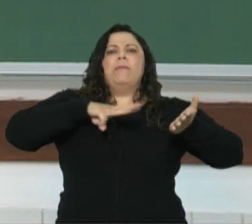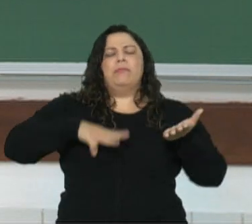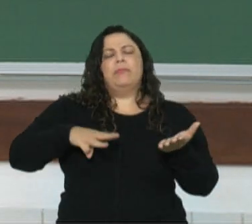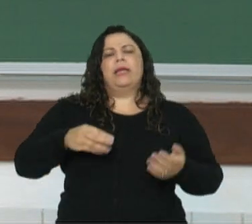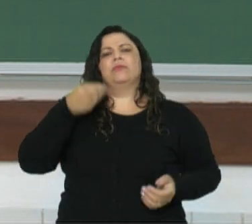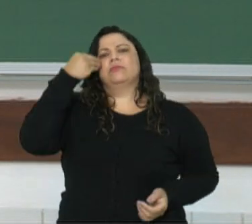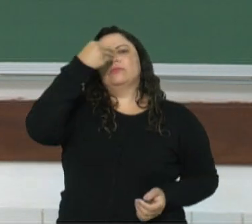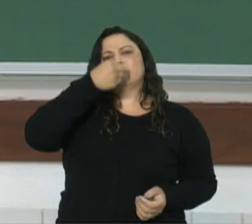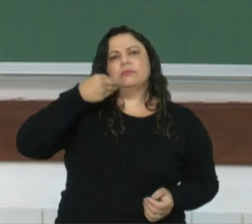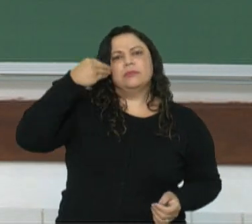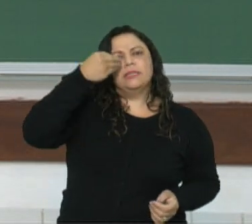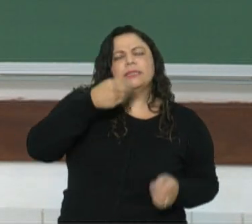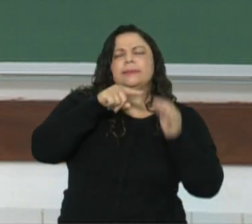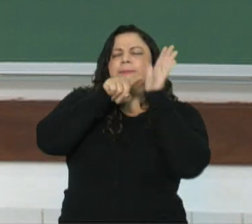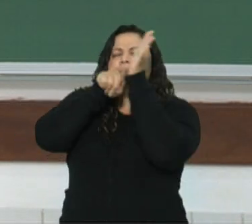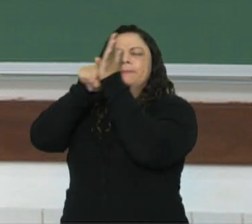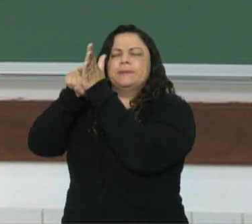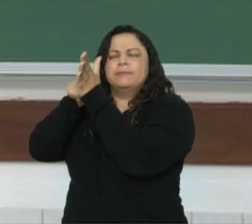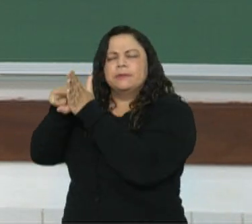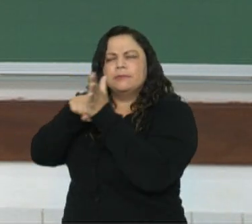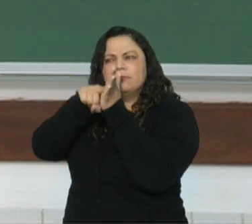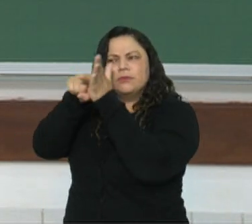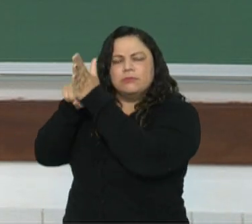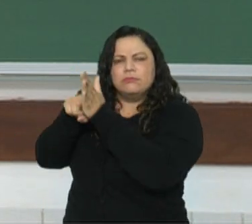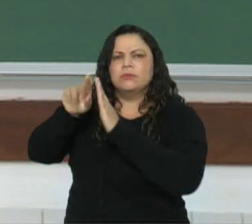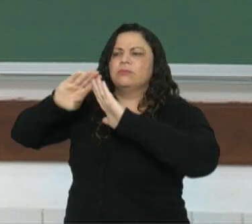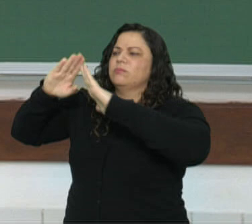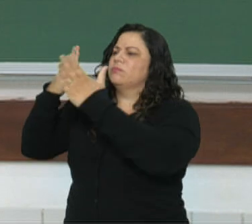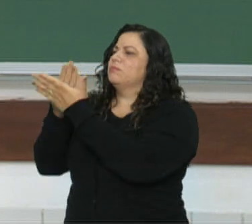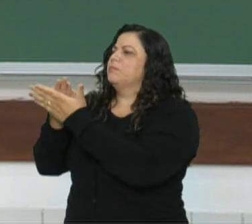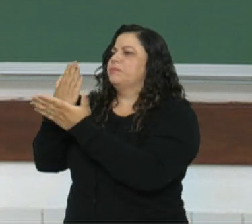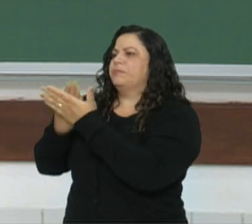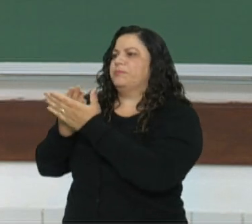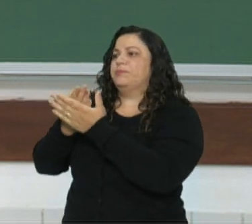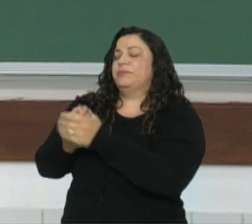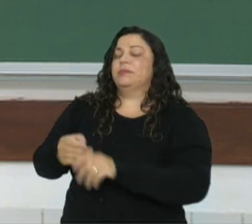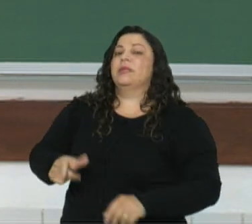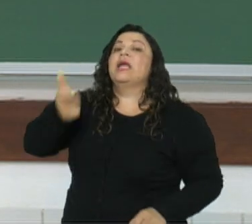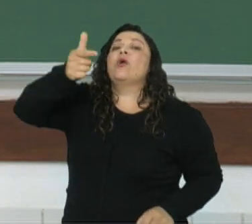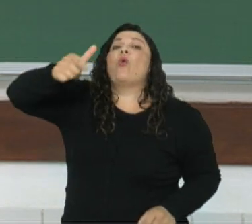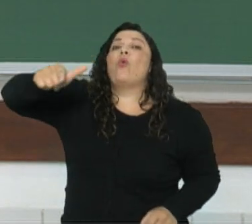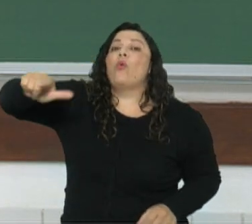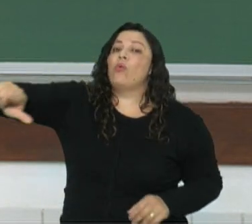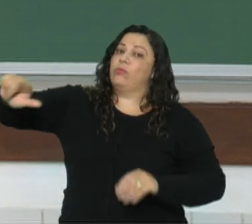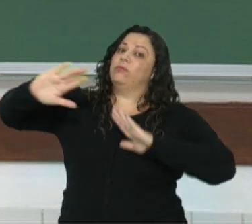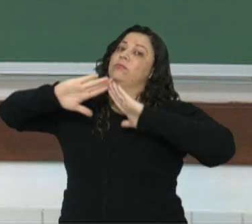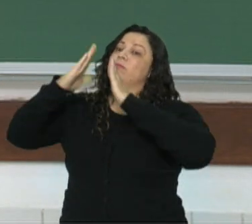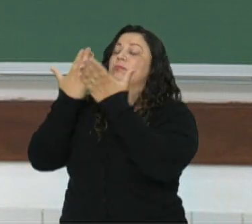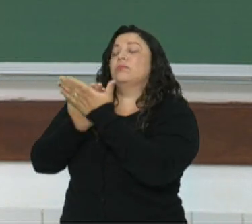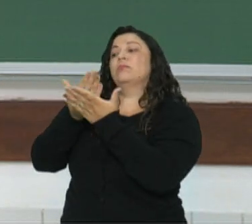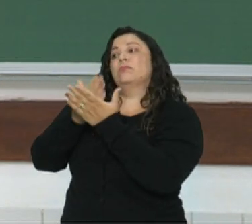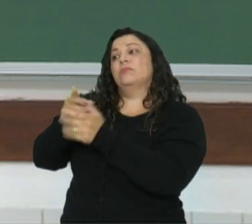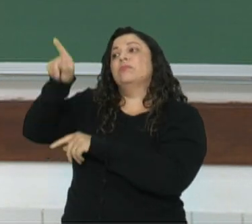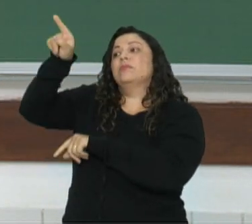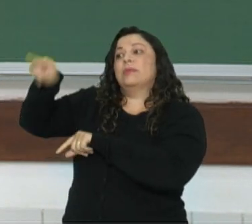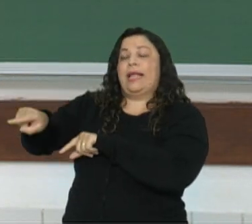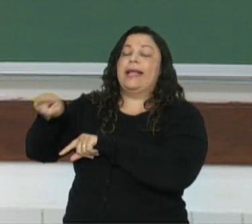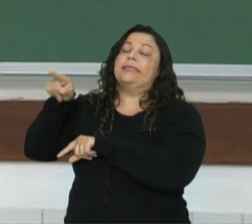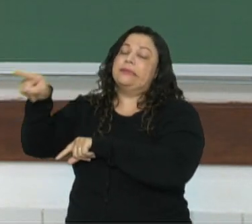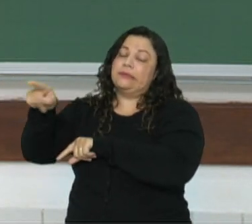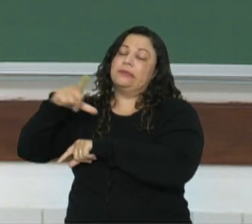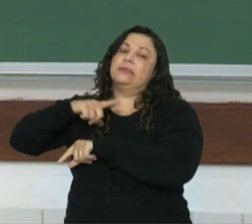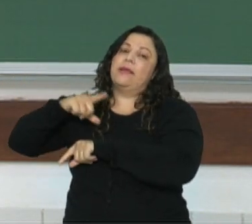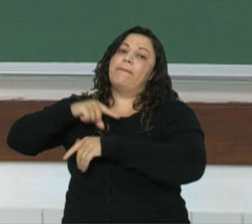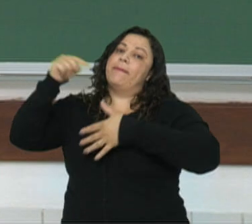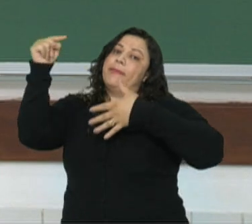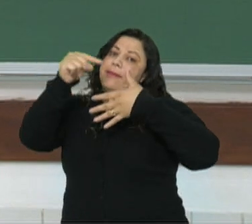experimental e fazer pesquisa e aí então dizer, nessa outra escola temos tais e